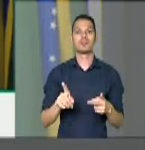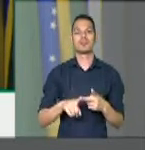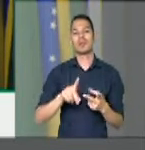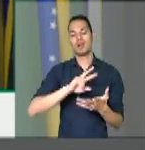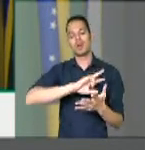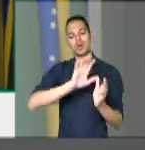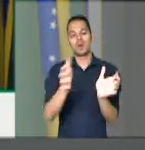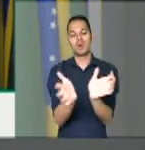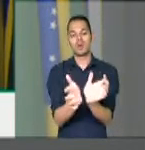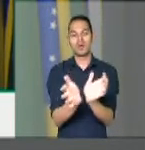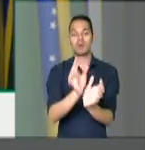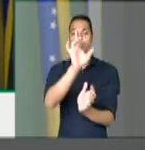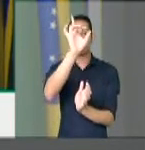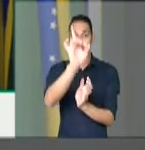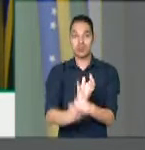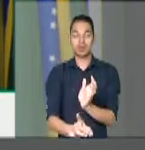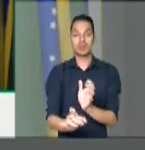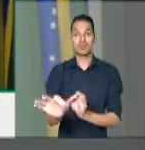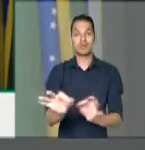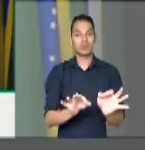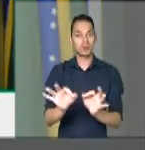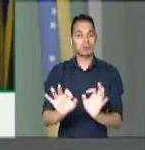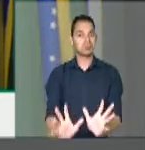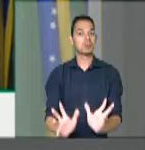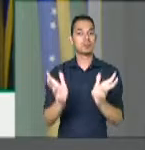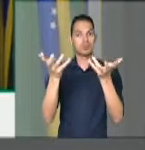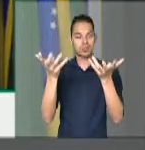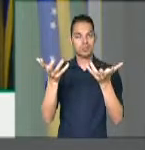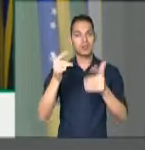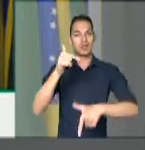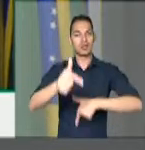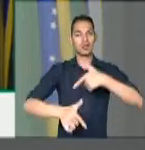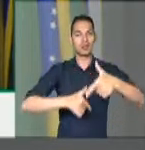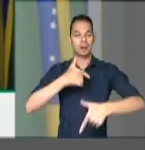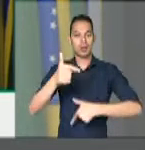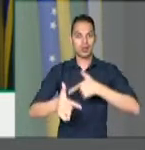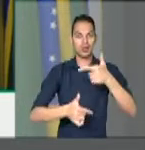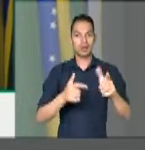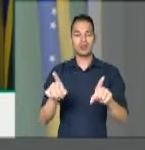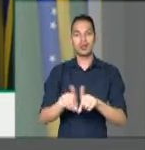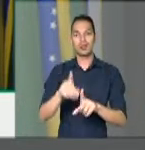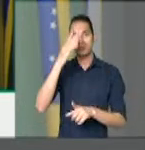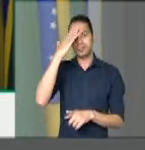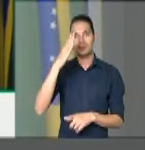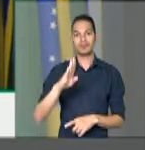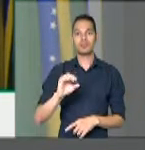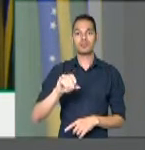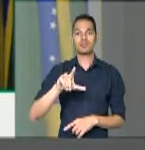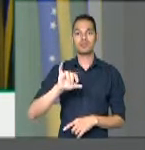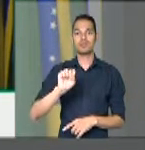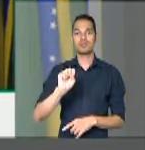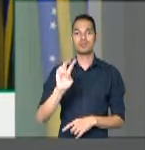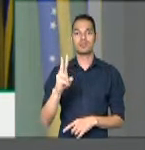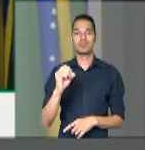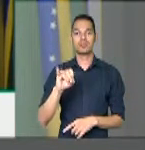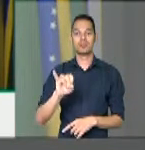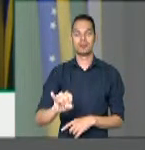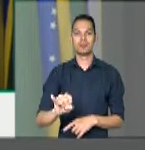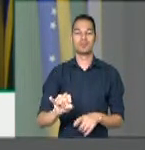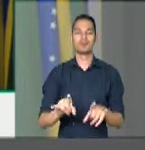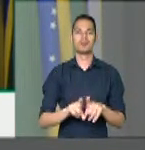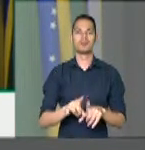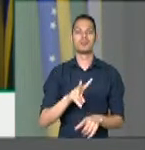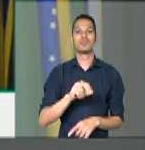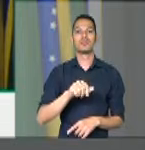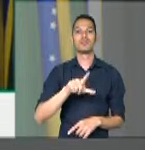como toda a diretoria, que faz um fantástico trabalho, ao Bolshoi Joinville, na pessoa do presidente Dr. Valdir